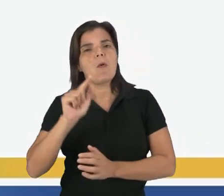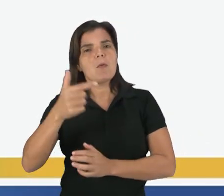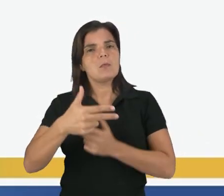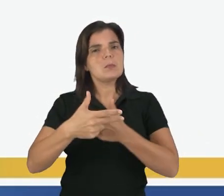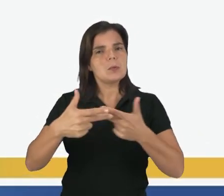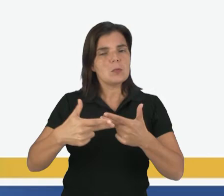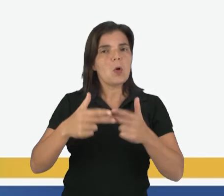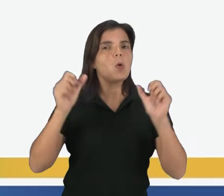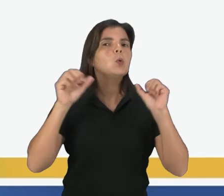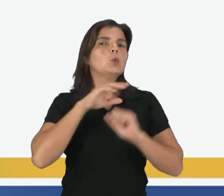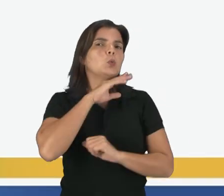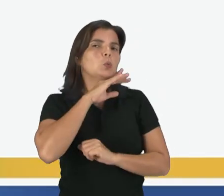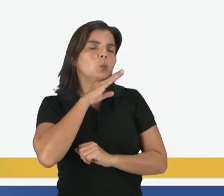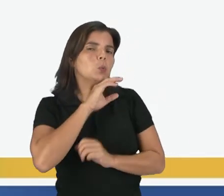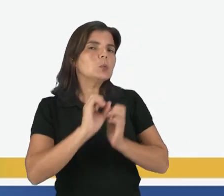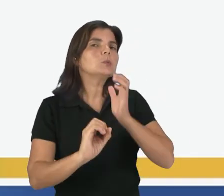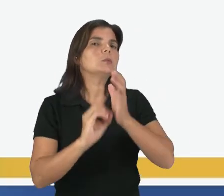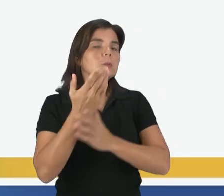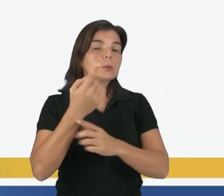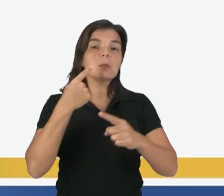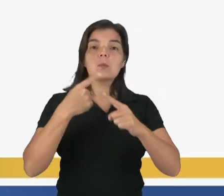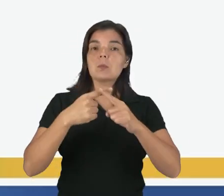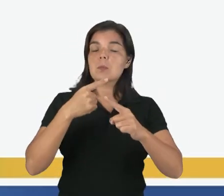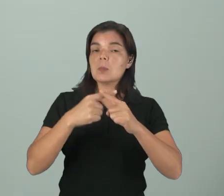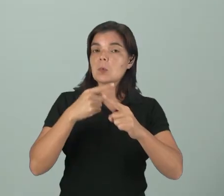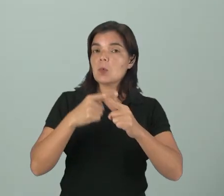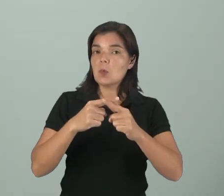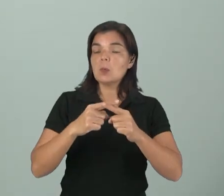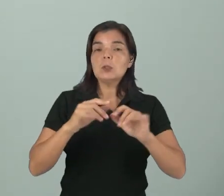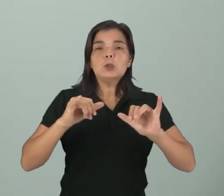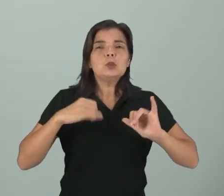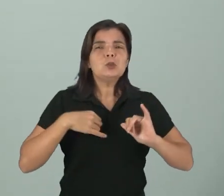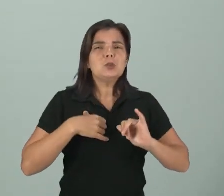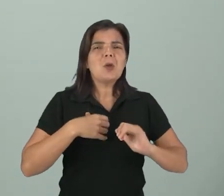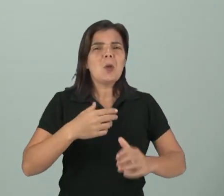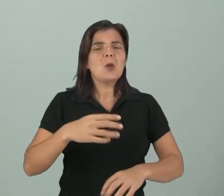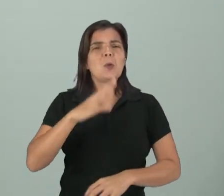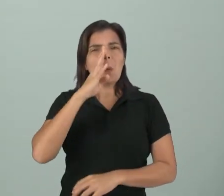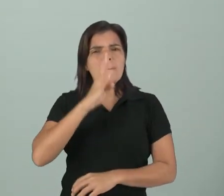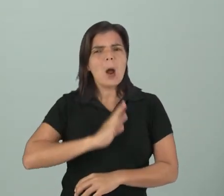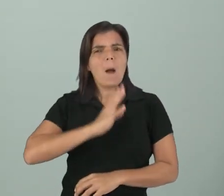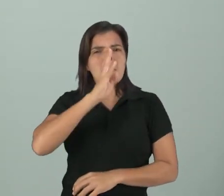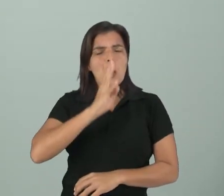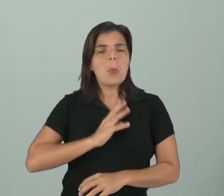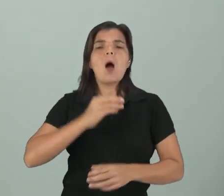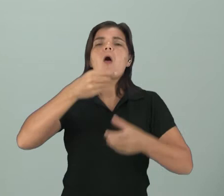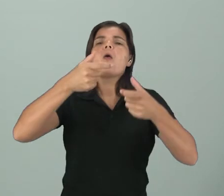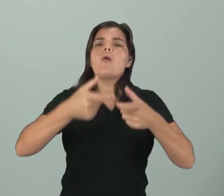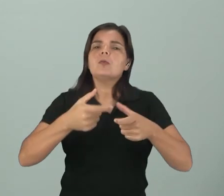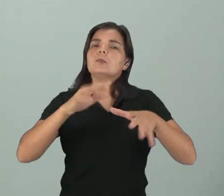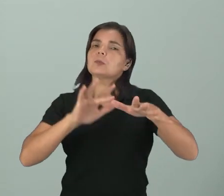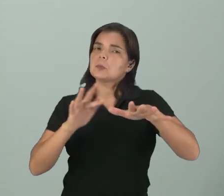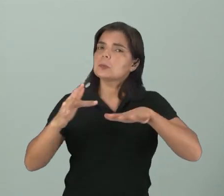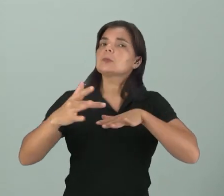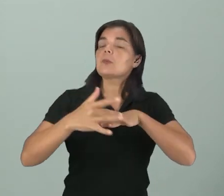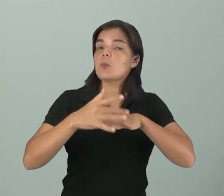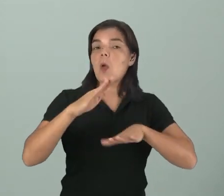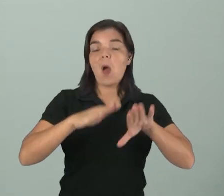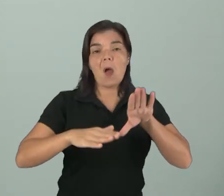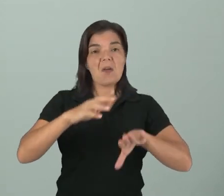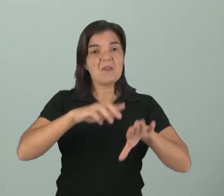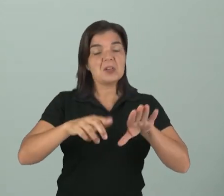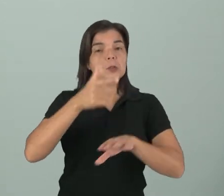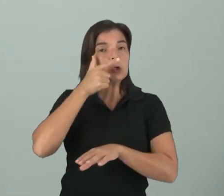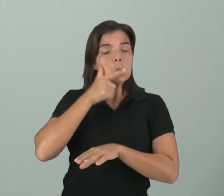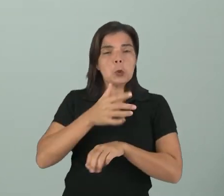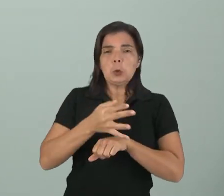outra coisa muito ruim aconteceu por conta de sofrerem ataques nas redes sociais. E por mais que muitas vezes você